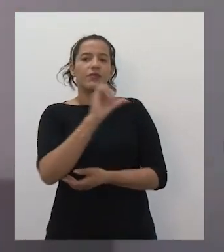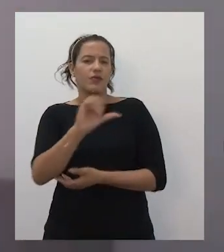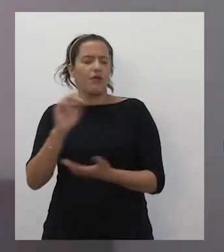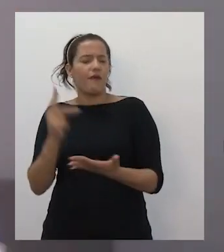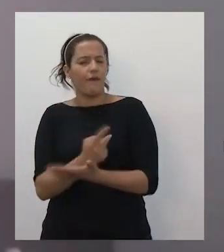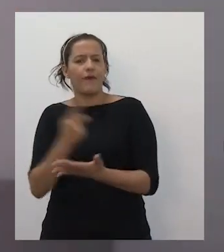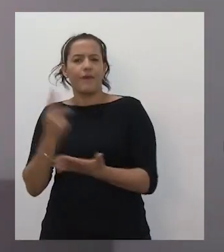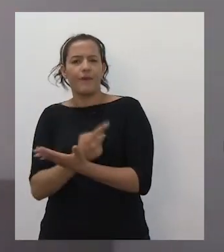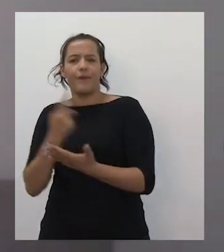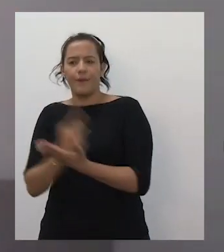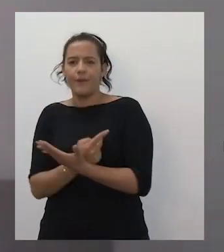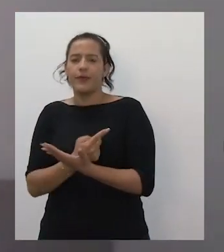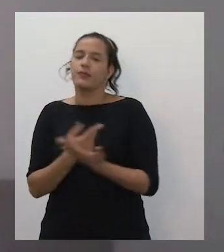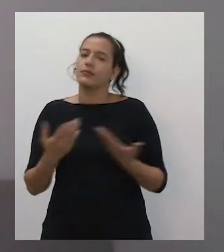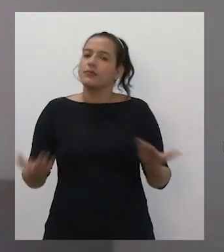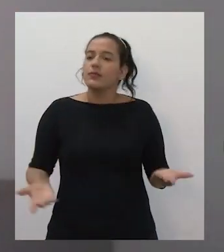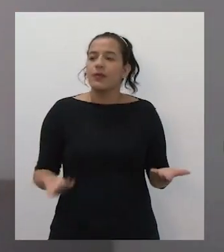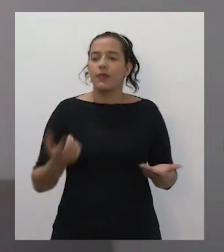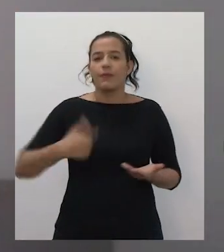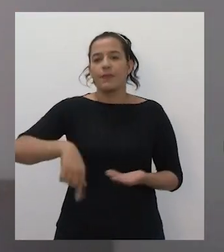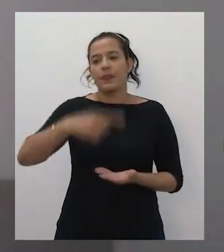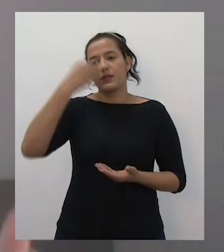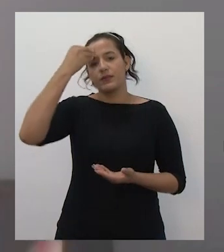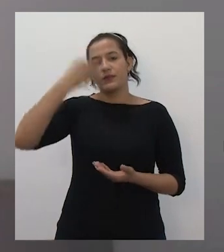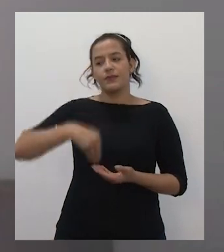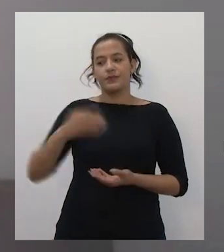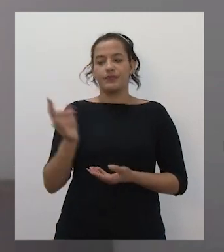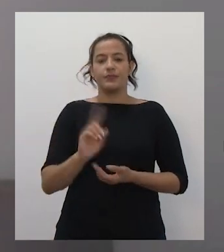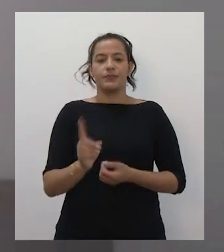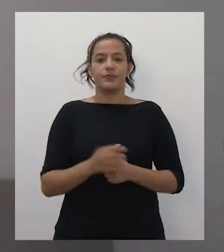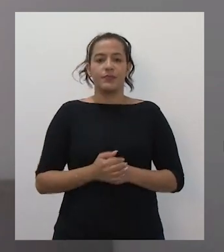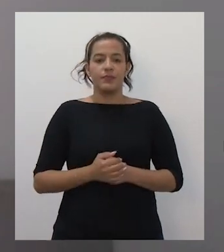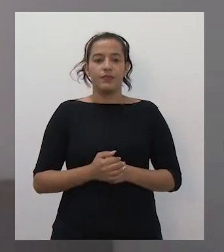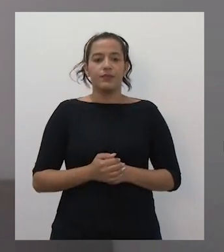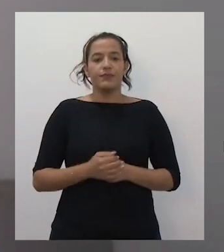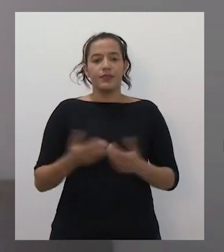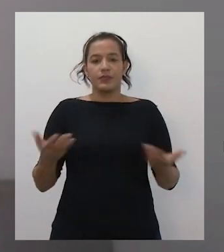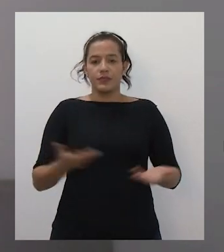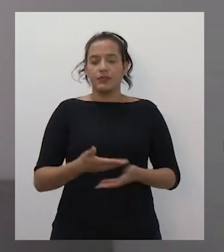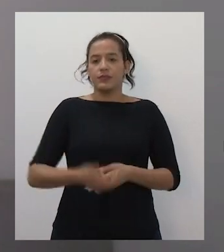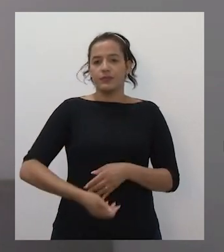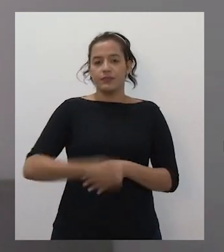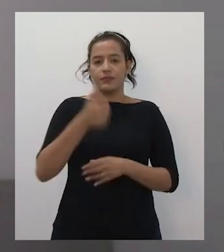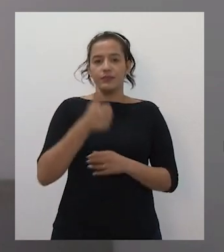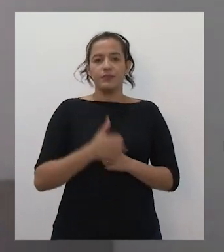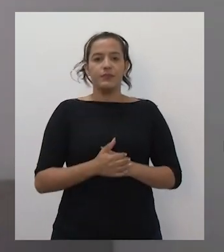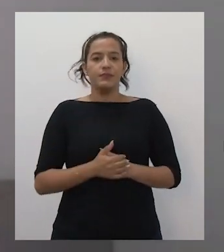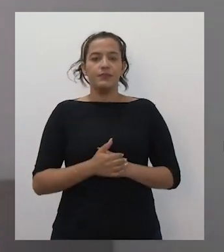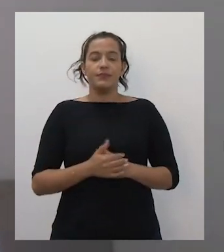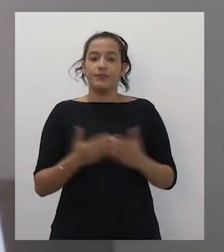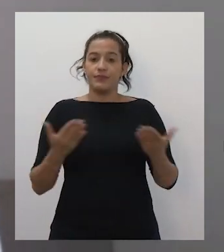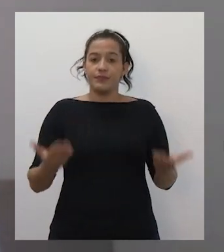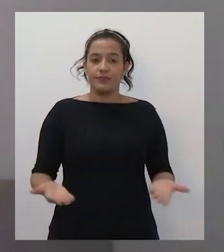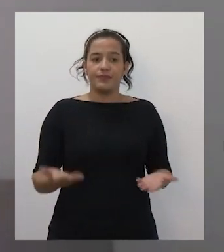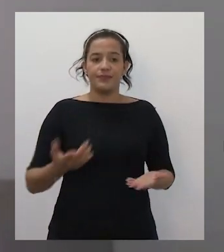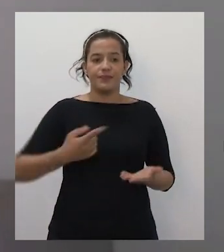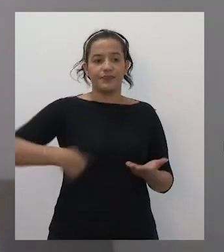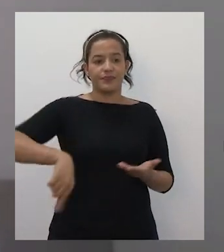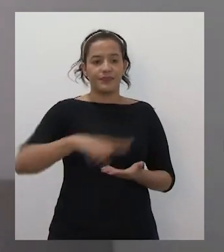isso, mas a gente não desiste, né? E a gente está indo bem. Então, Will,